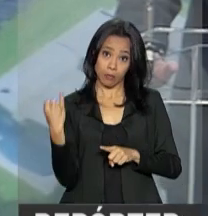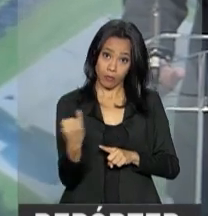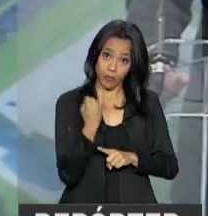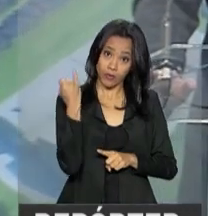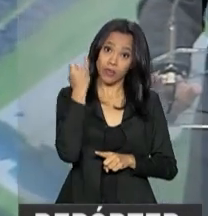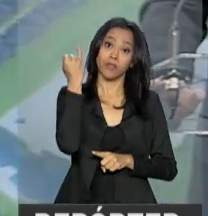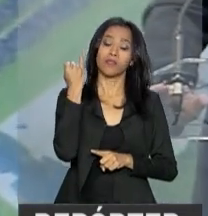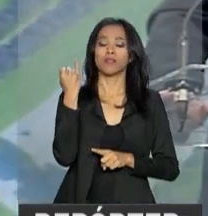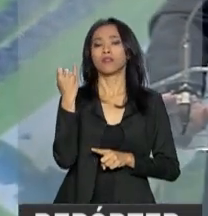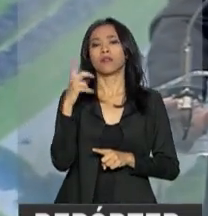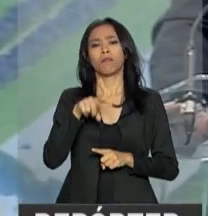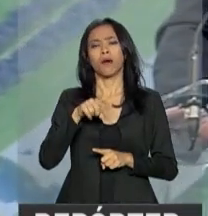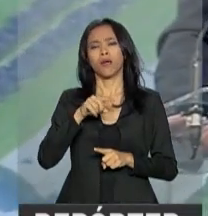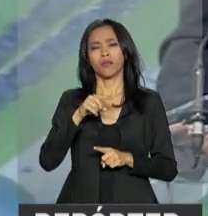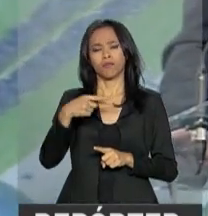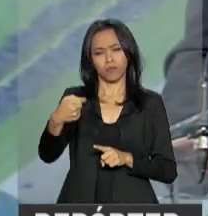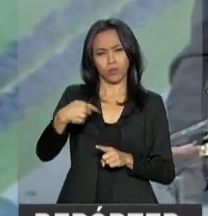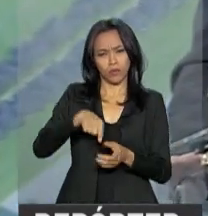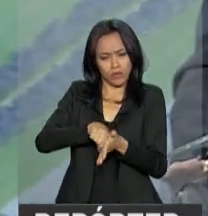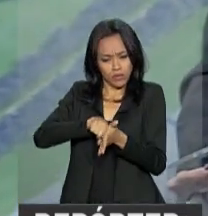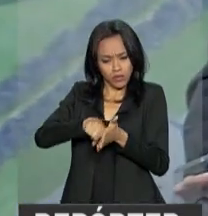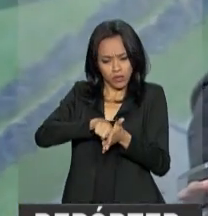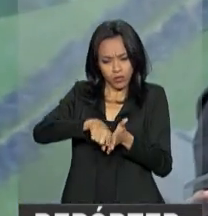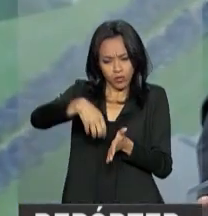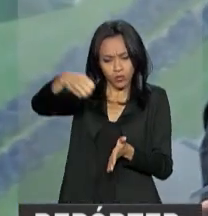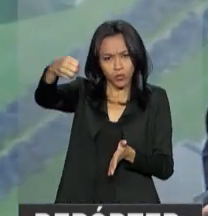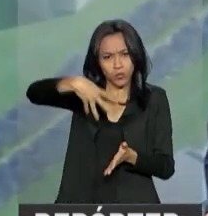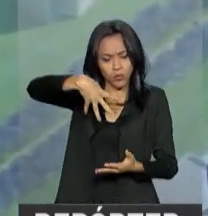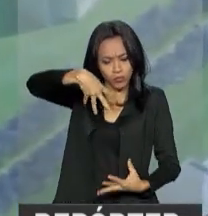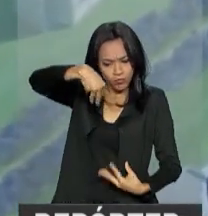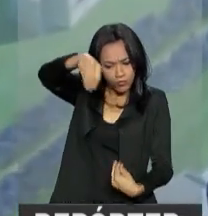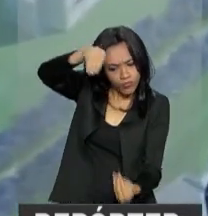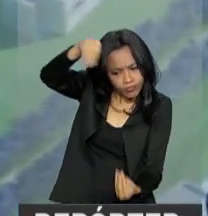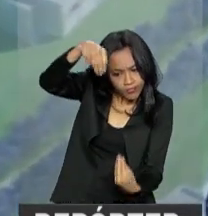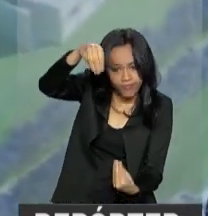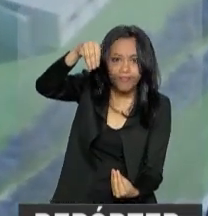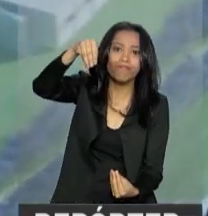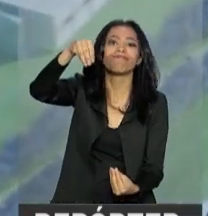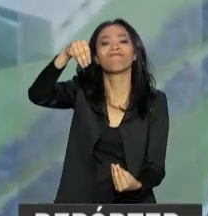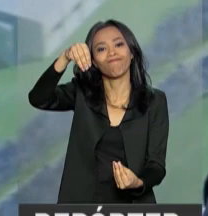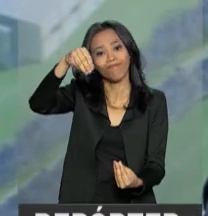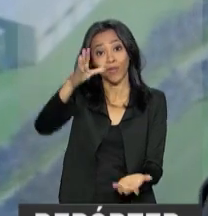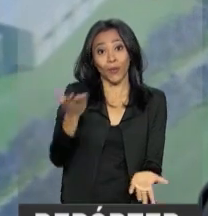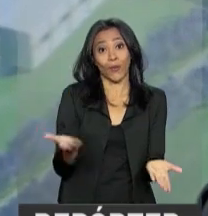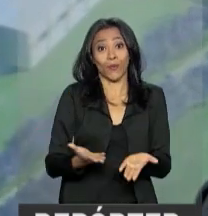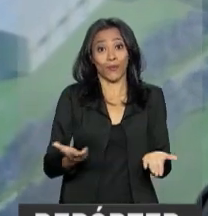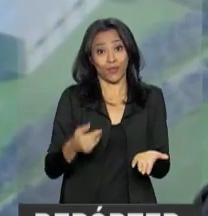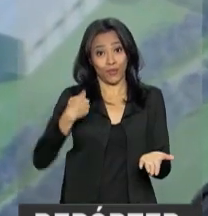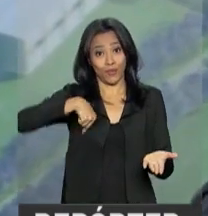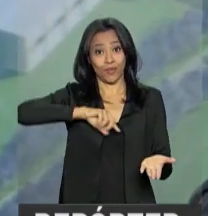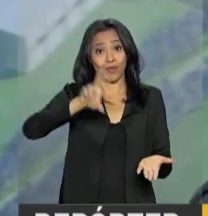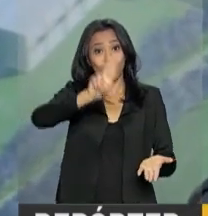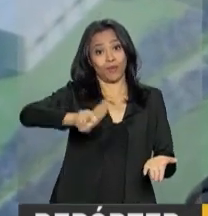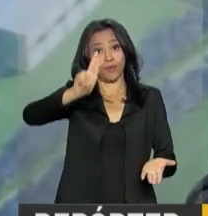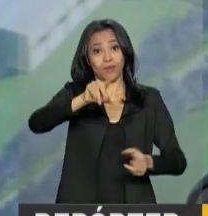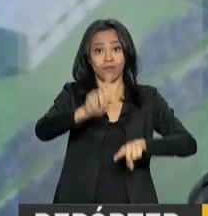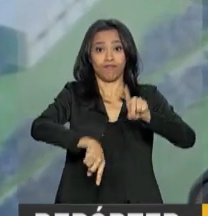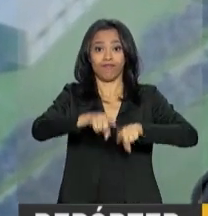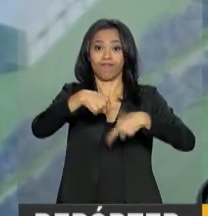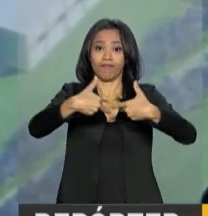para os exames de imagem hoje somos dependentes de produtos estrangeiros